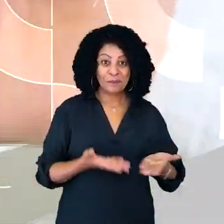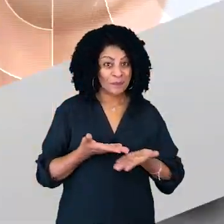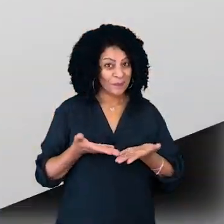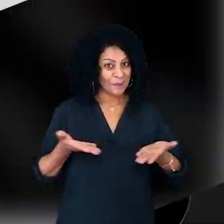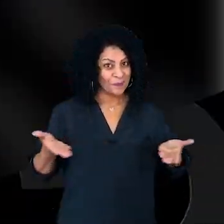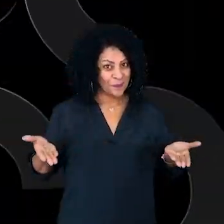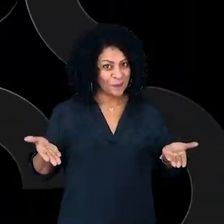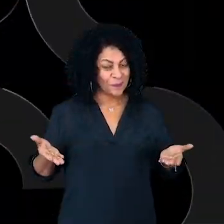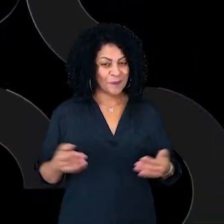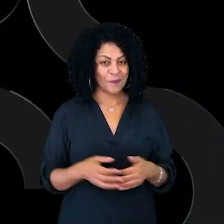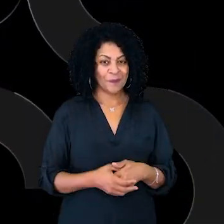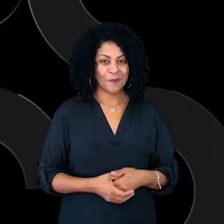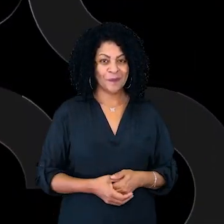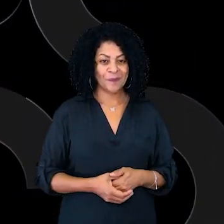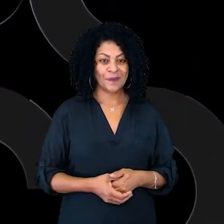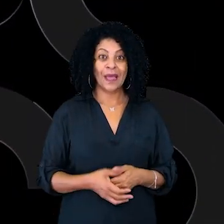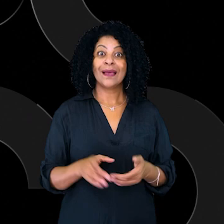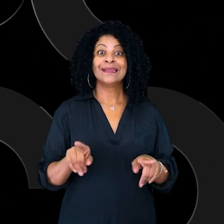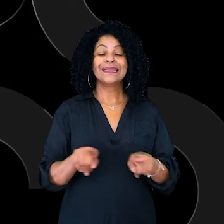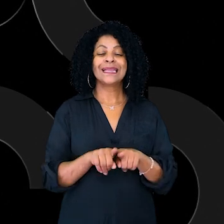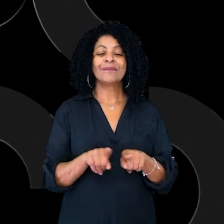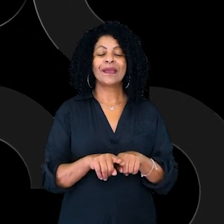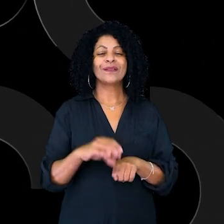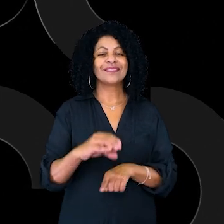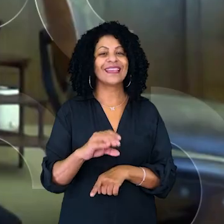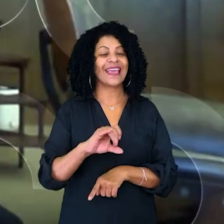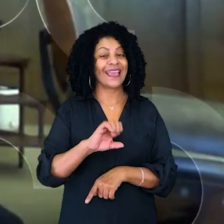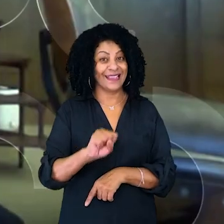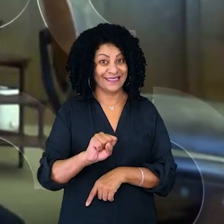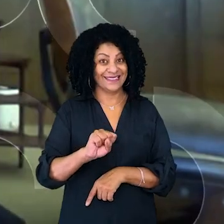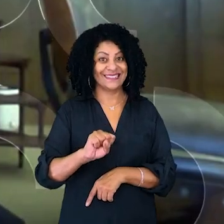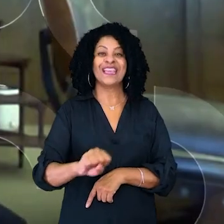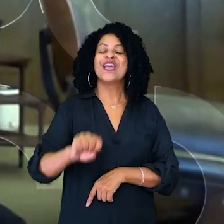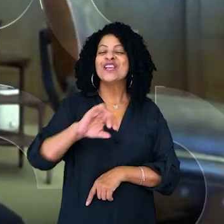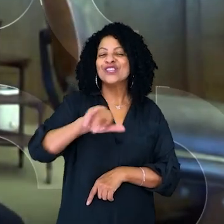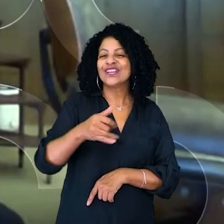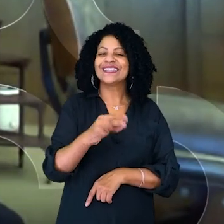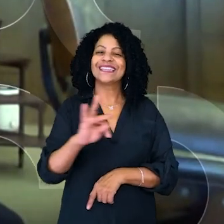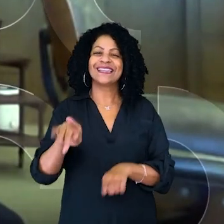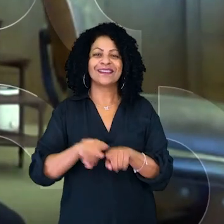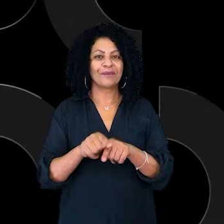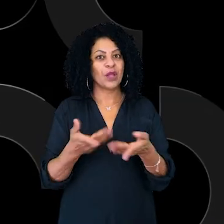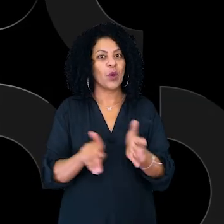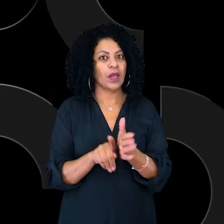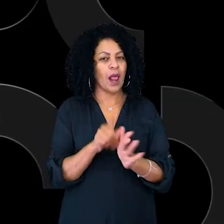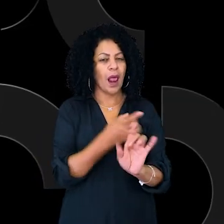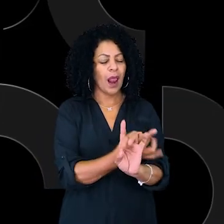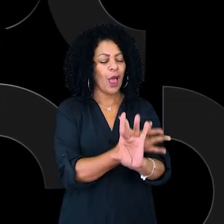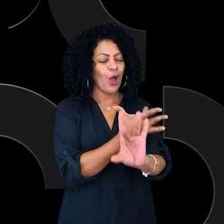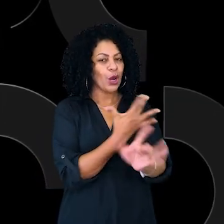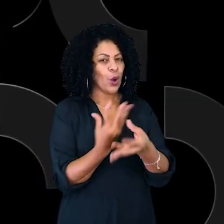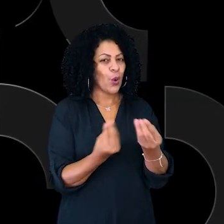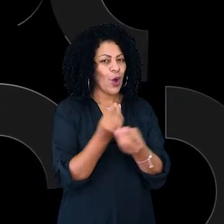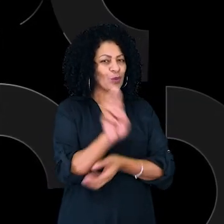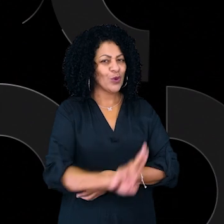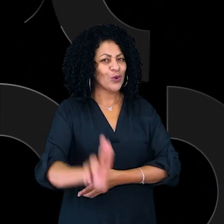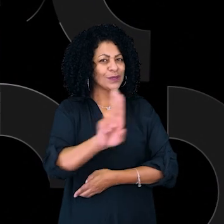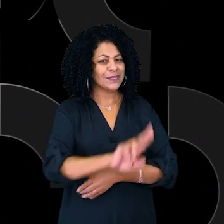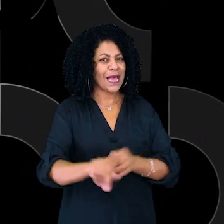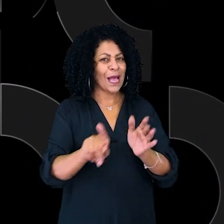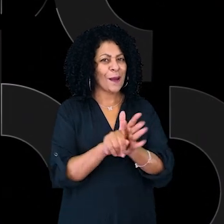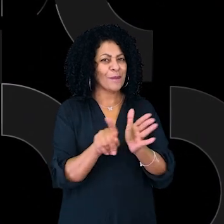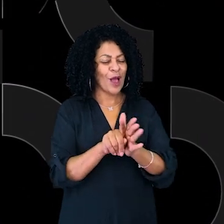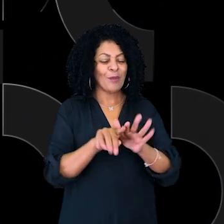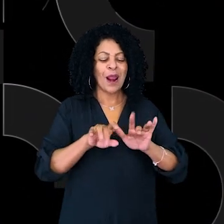csjt@csjt.jus.br. E o CSJT, em parceria com o TST e a Enamat, promoveu um seminário online para ensinar usuários a